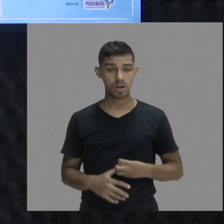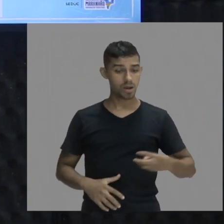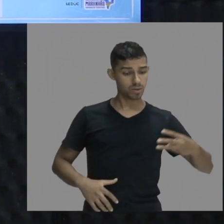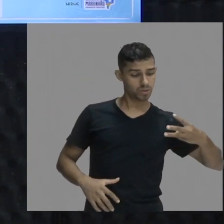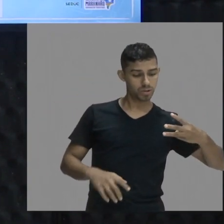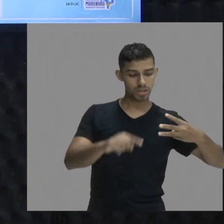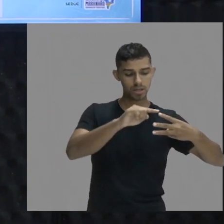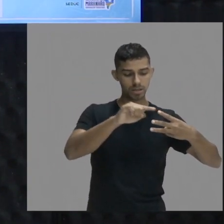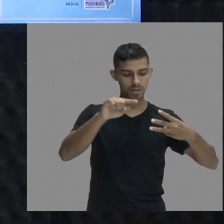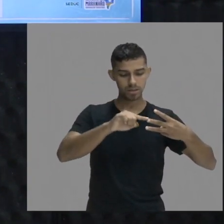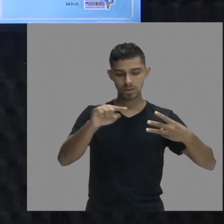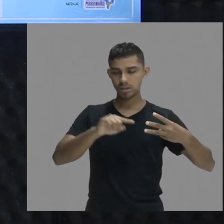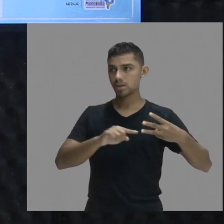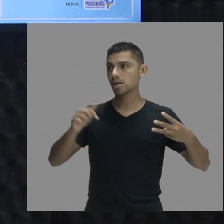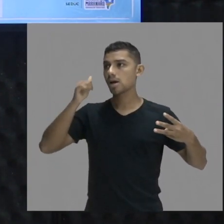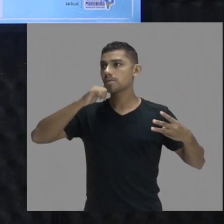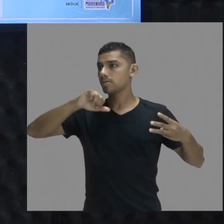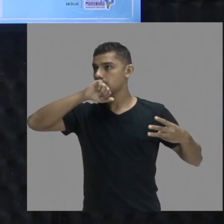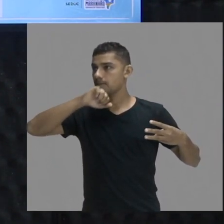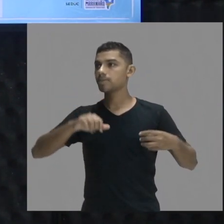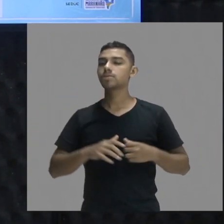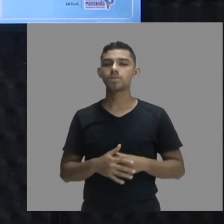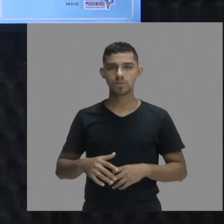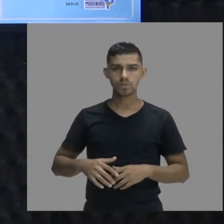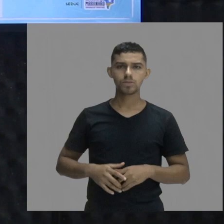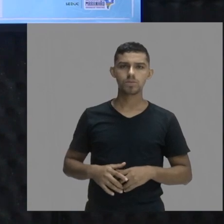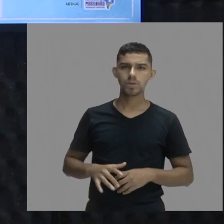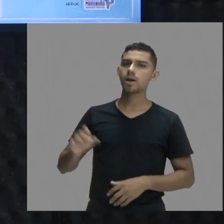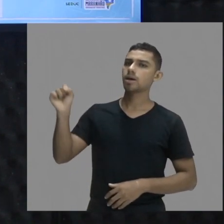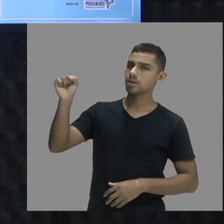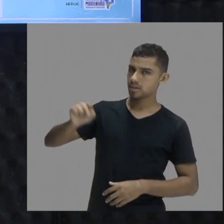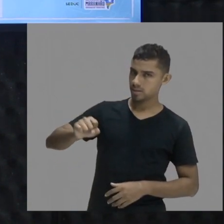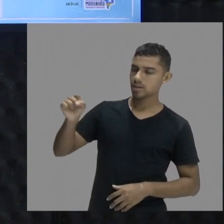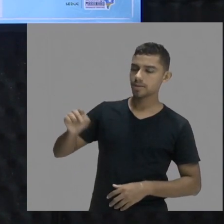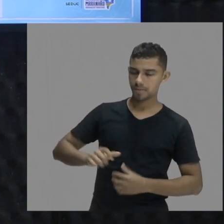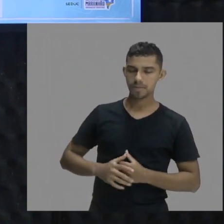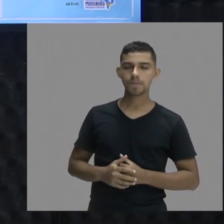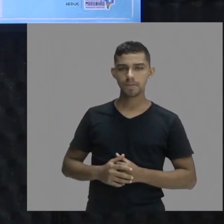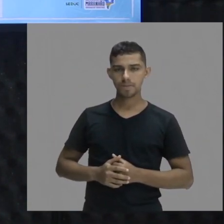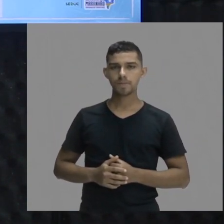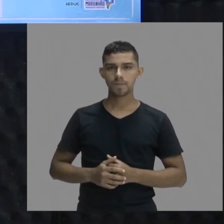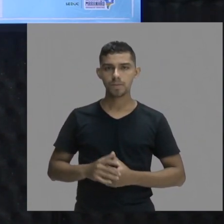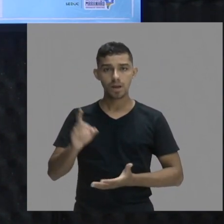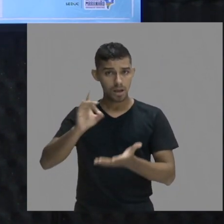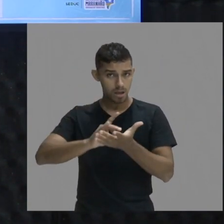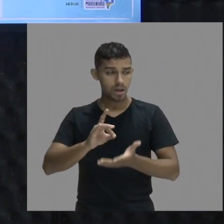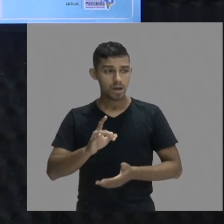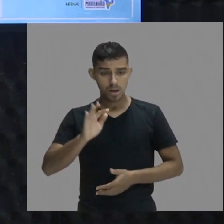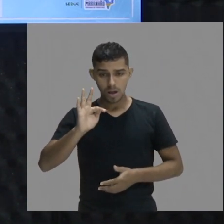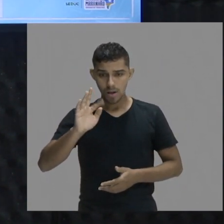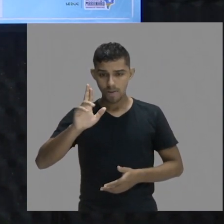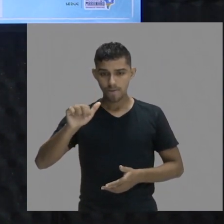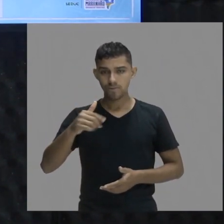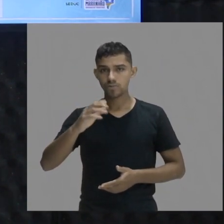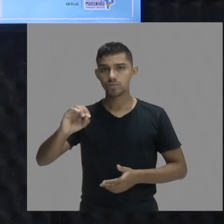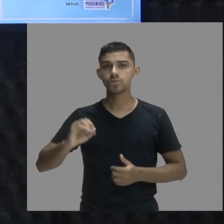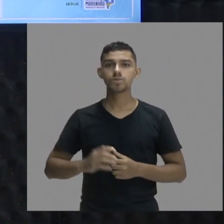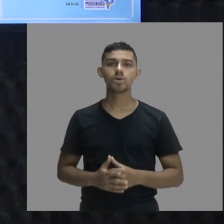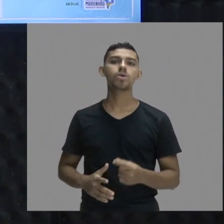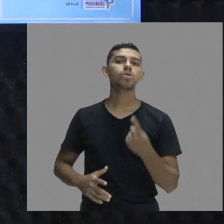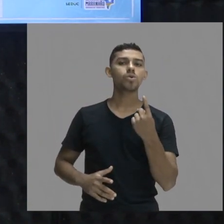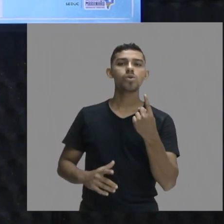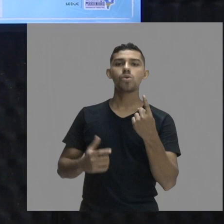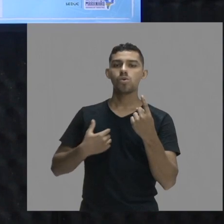E esse aqui está associado à sua mãe. Isso aí é uma função? Aí sim. Cada um está associado a um